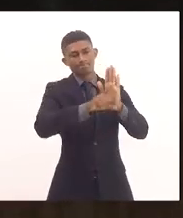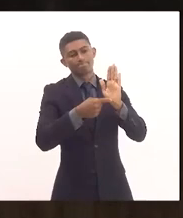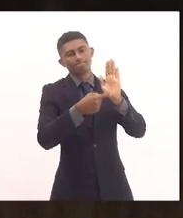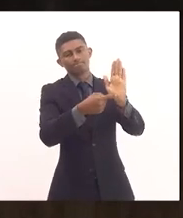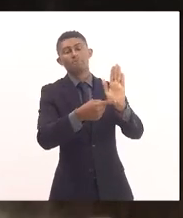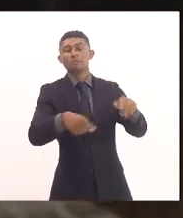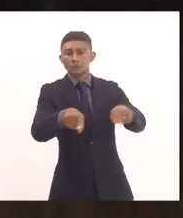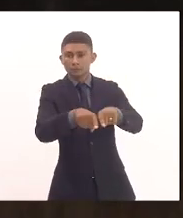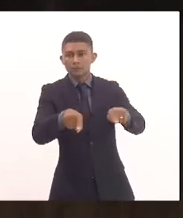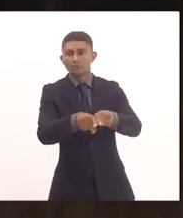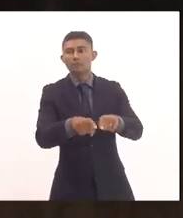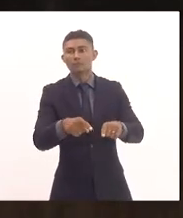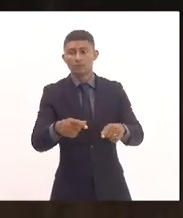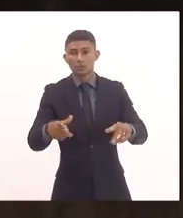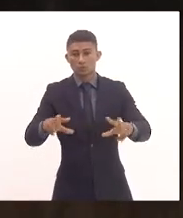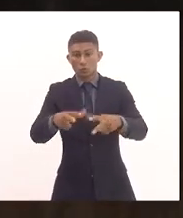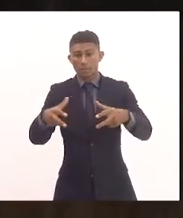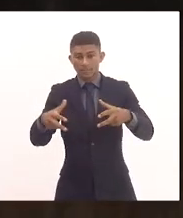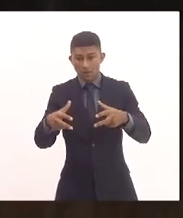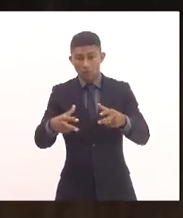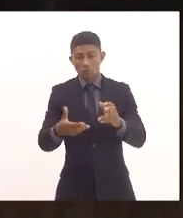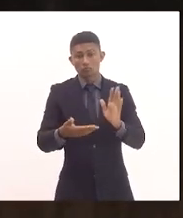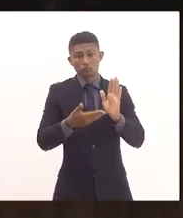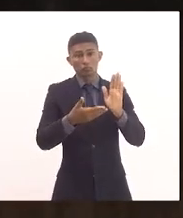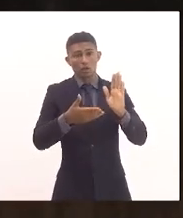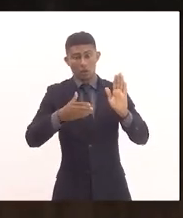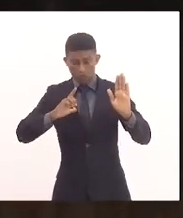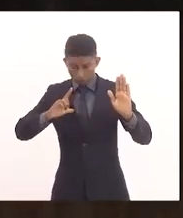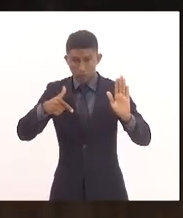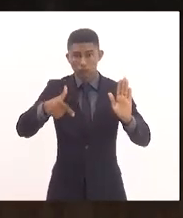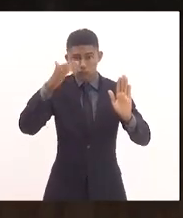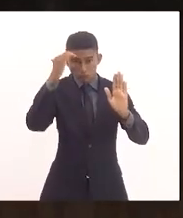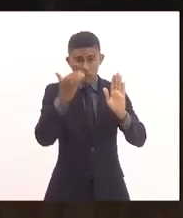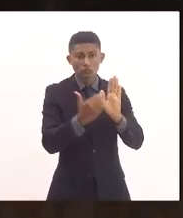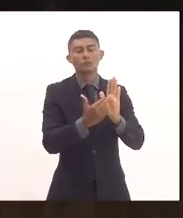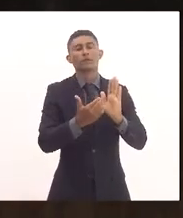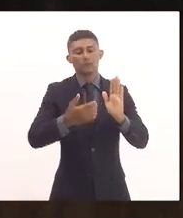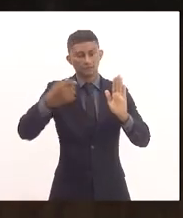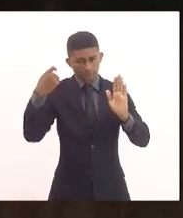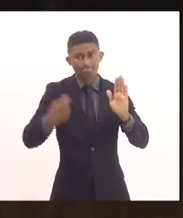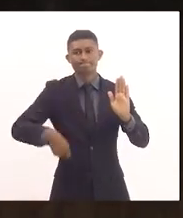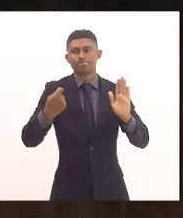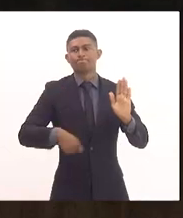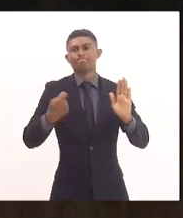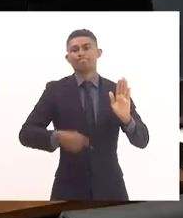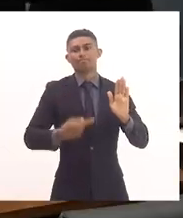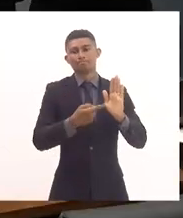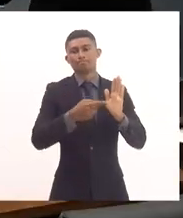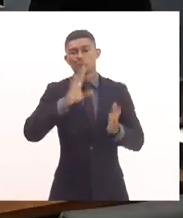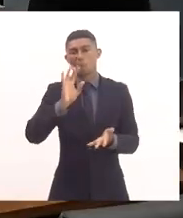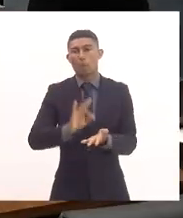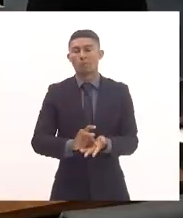me comprometendo à comissão do Cumpra-se a correr atrás para que ele seja verdadeiramente implementado.